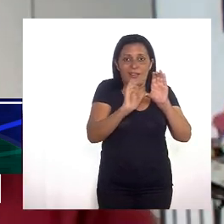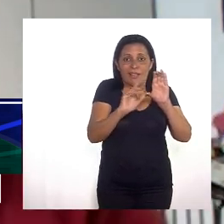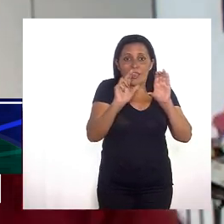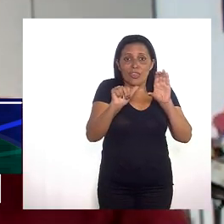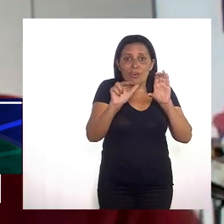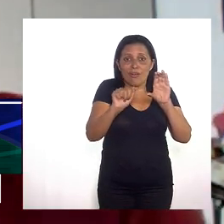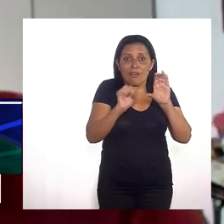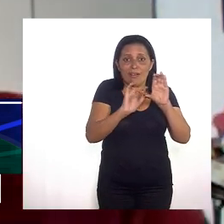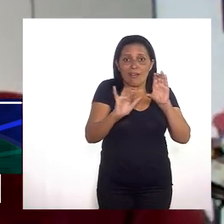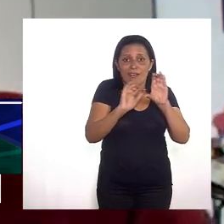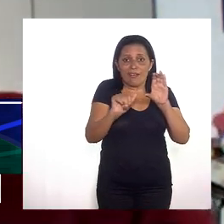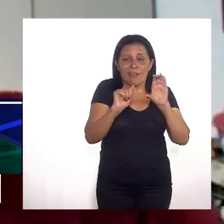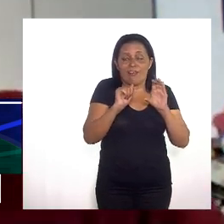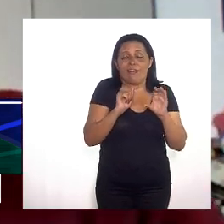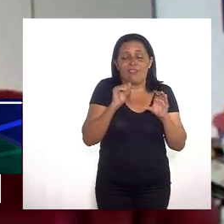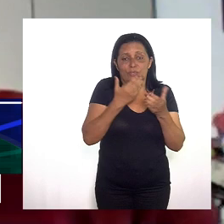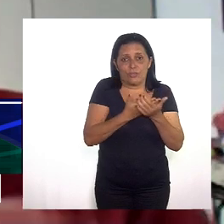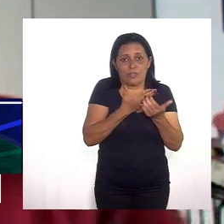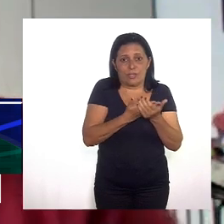Estado de Educação.